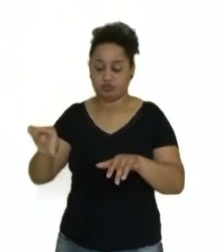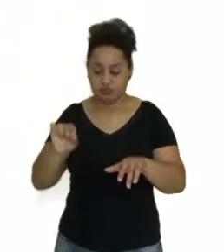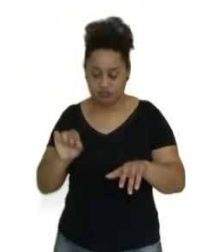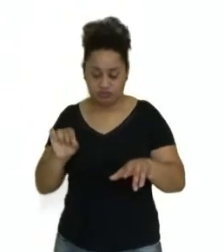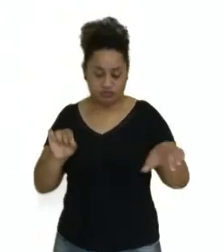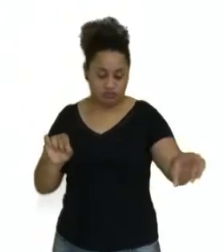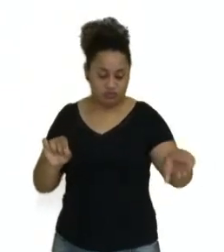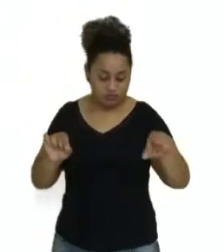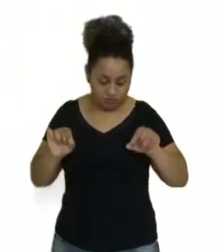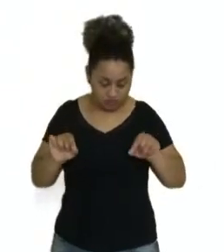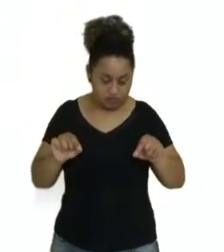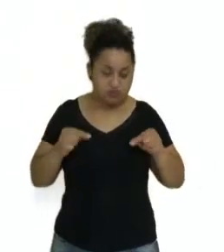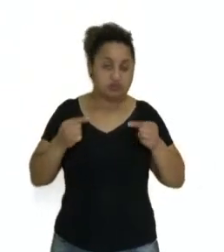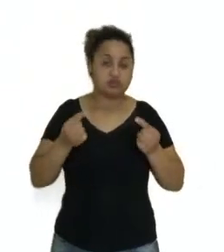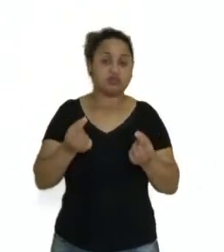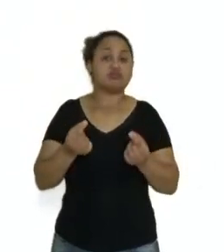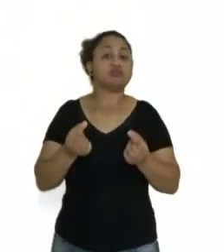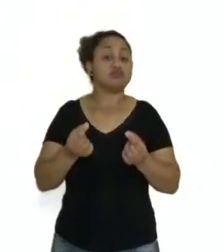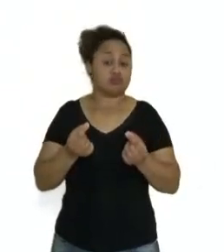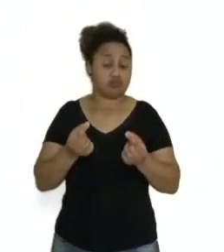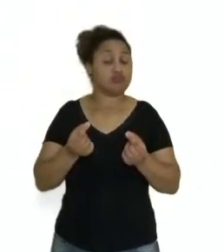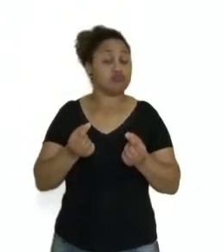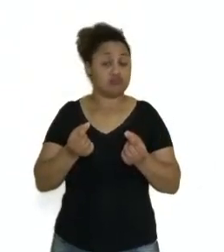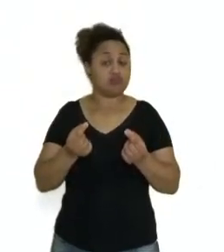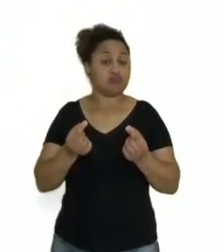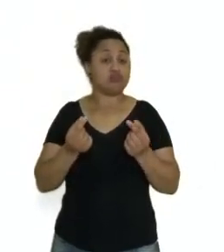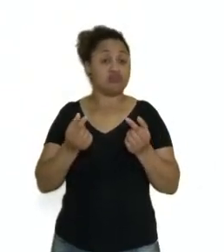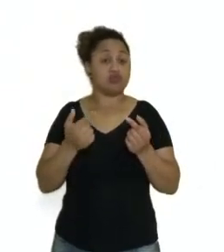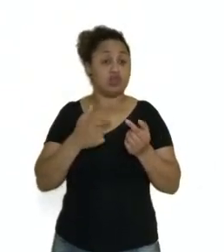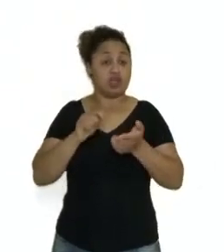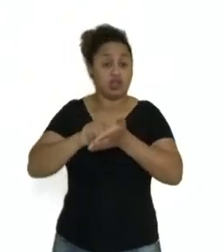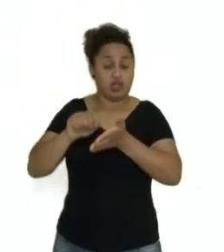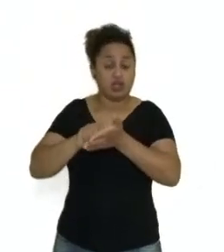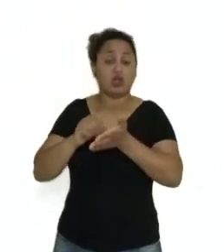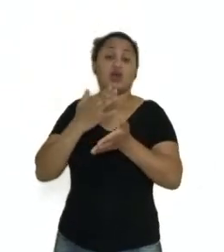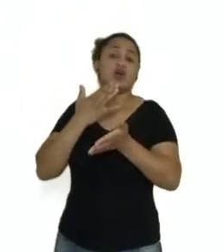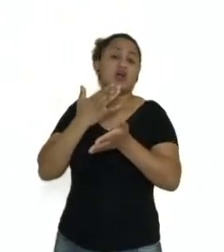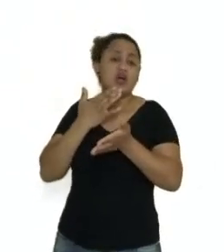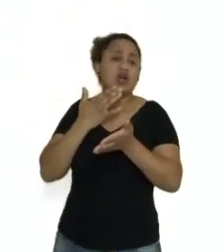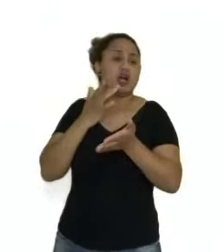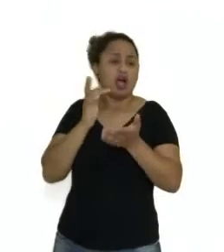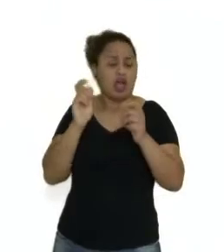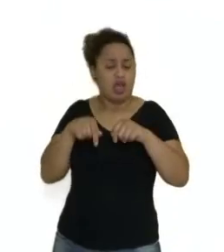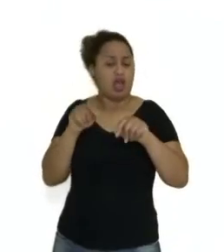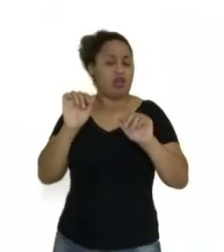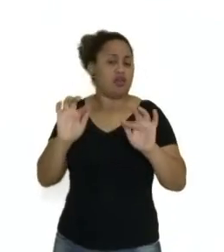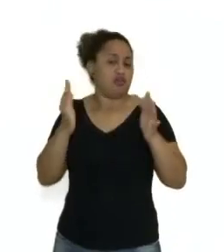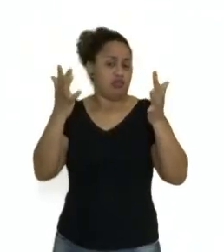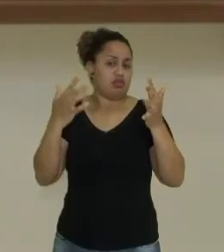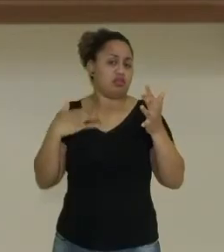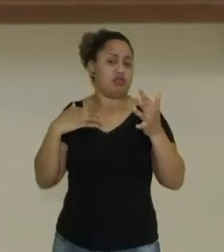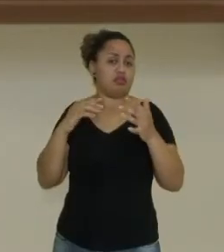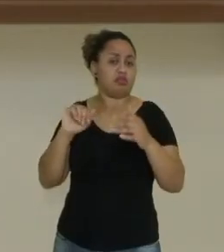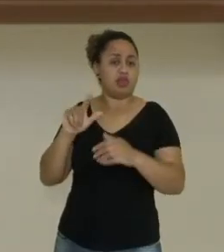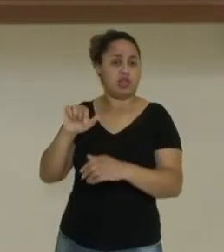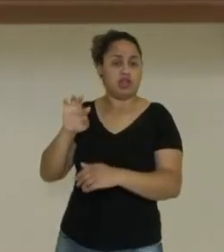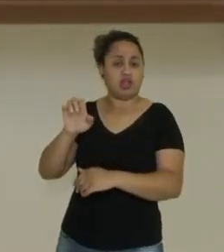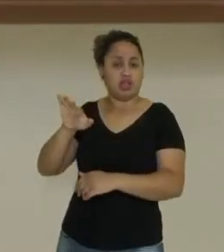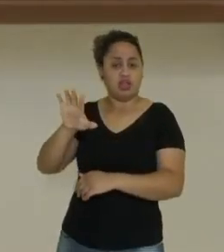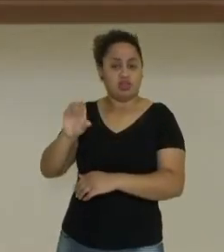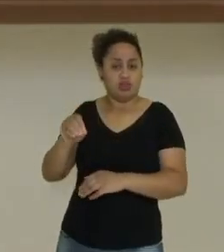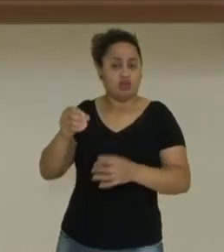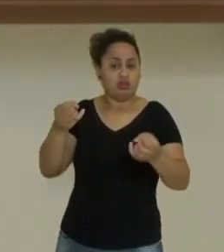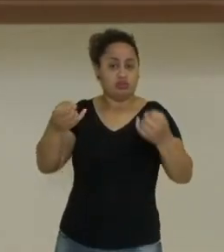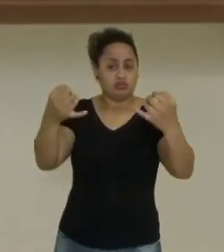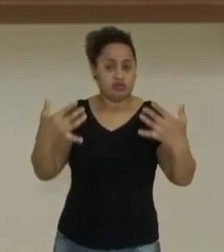uma carta de cada monte. Anota a cor. Trata-se de um fenômeno aleatório? Explique.